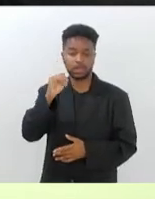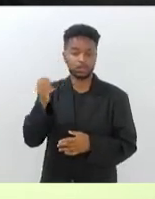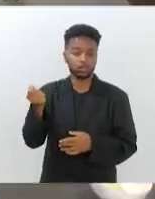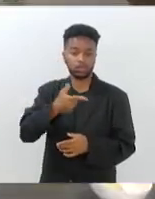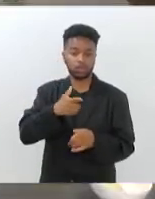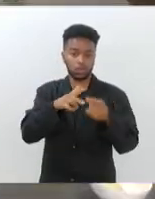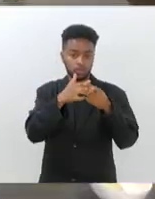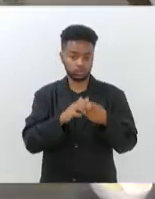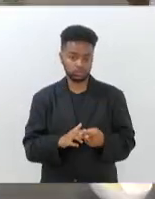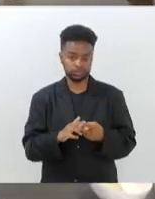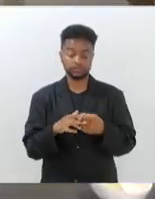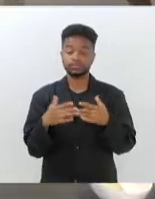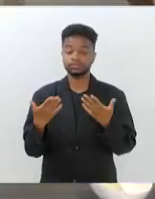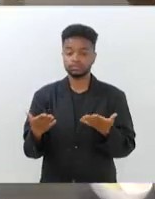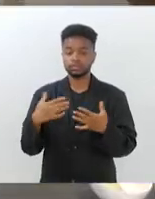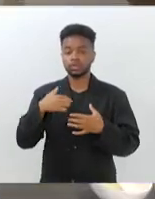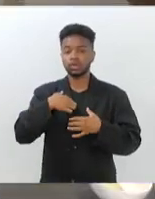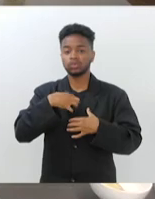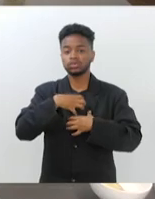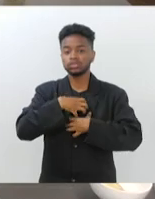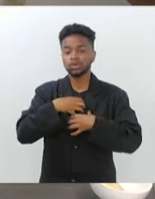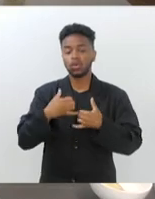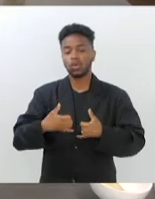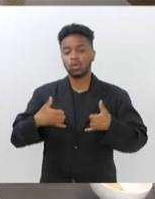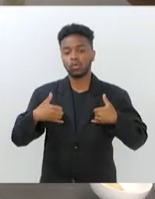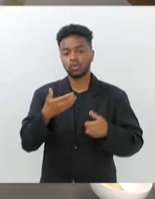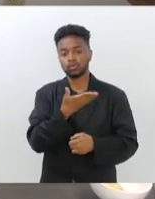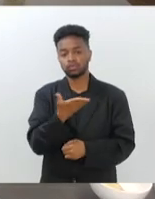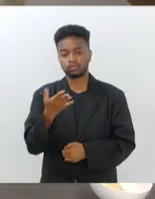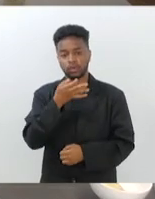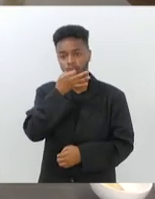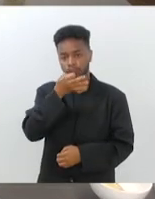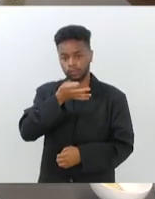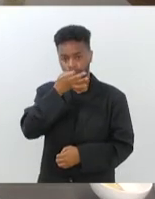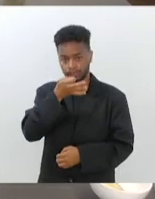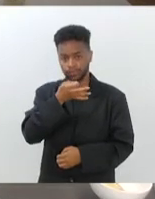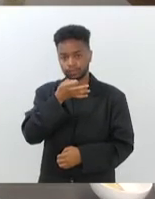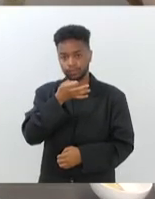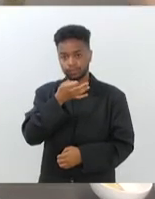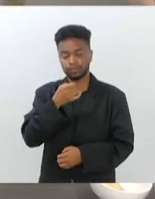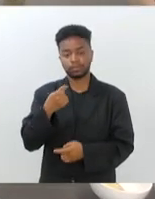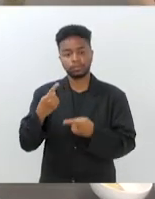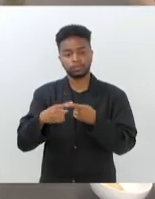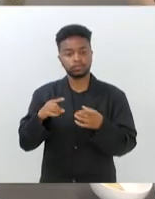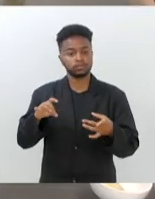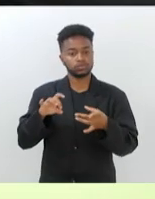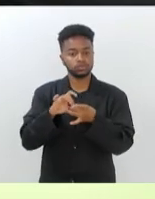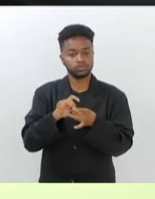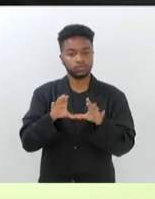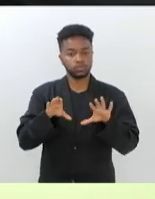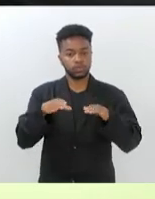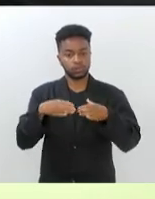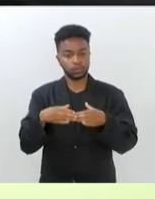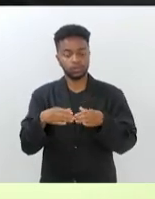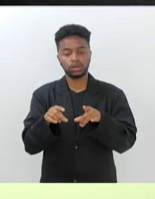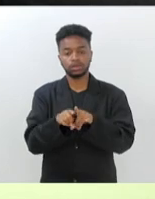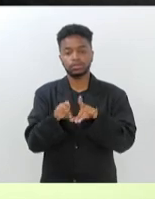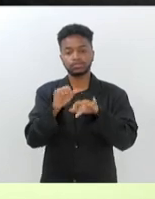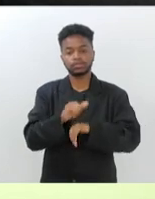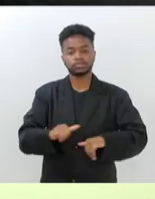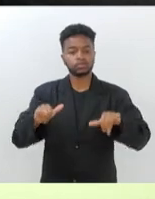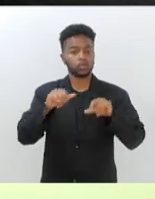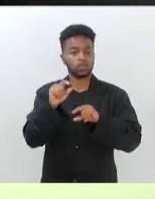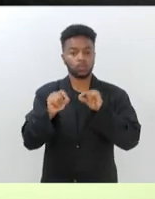mel eu só quero dizer que eu me orgulho da posição de todos aqui obrigado ao fazer parte desse coletivo e dizer o